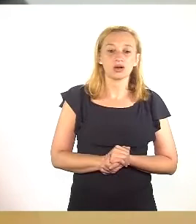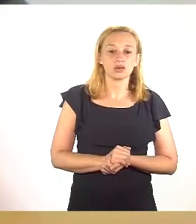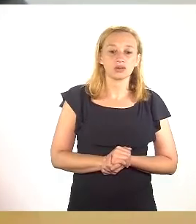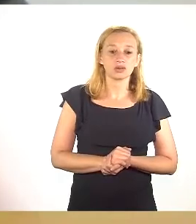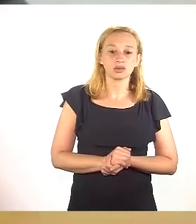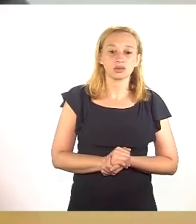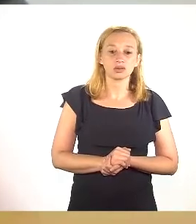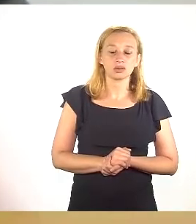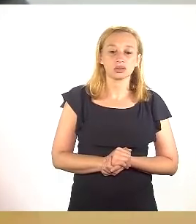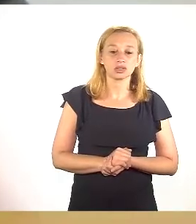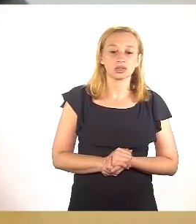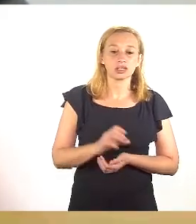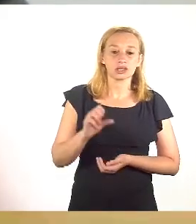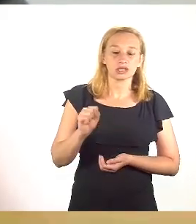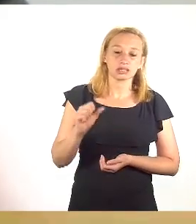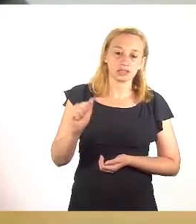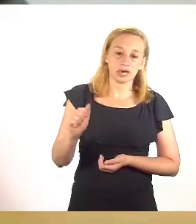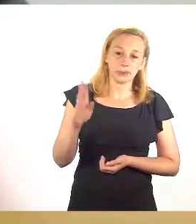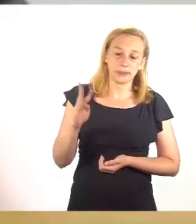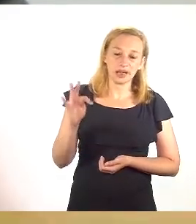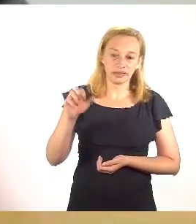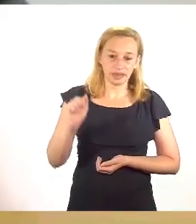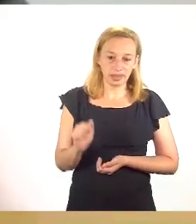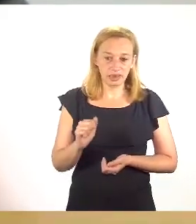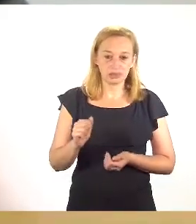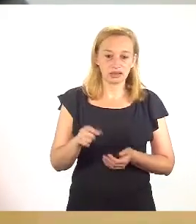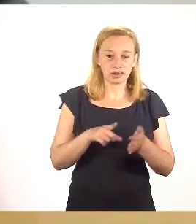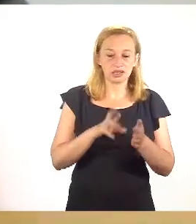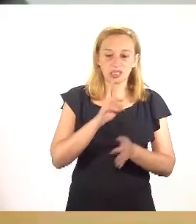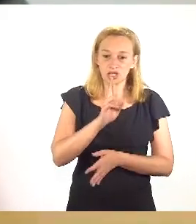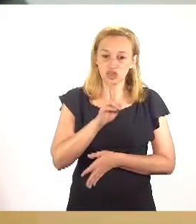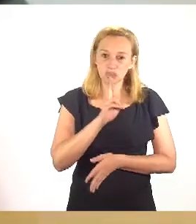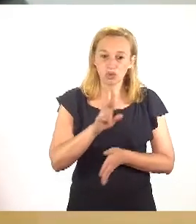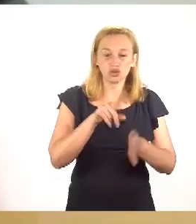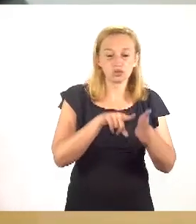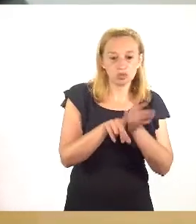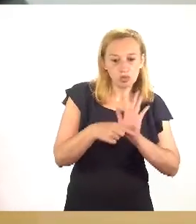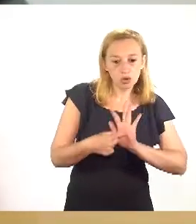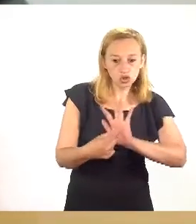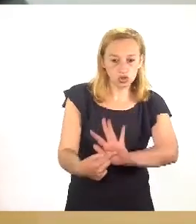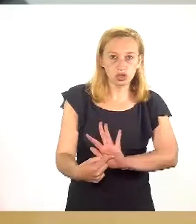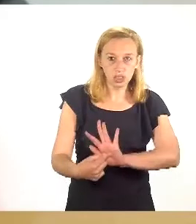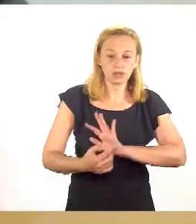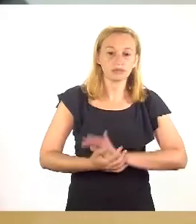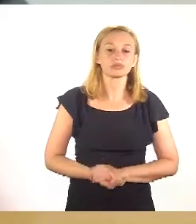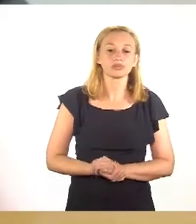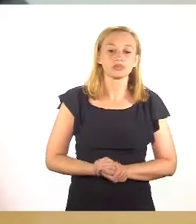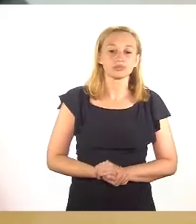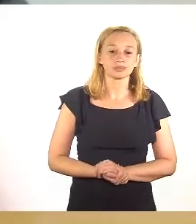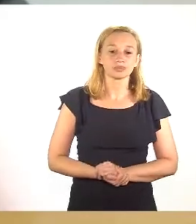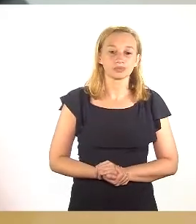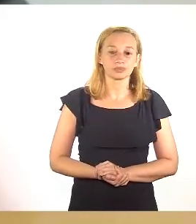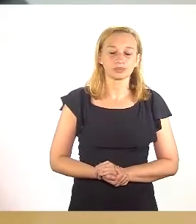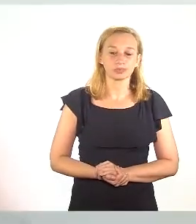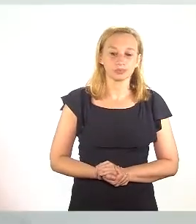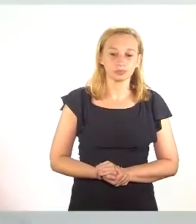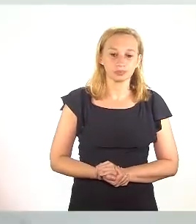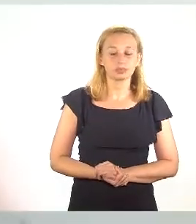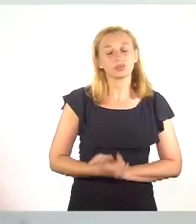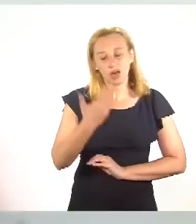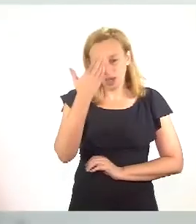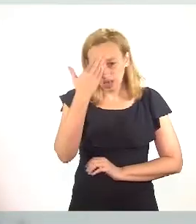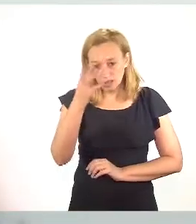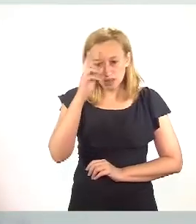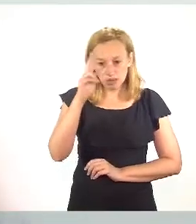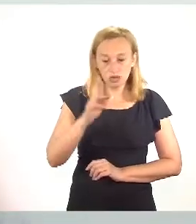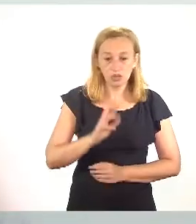essa sabatina aqui, através dessas respostas, eu tento demonstrar, e acredito que estou demonstrando. Eu agradeço o